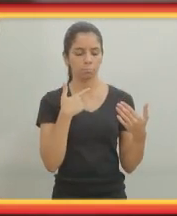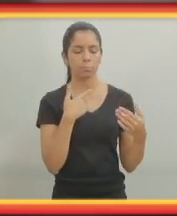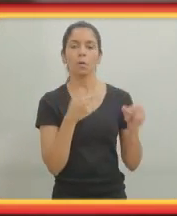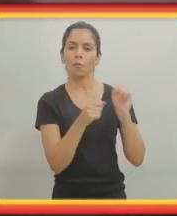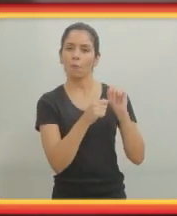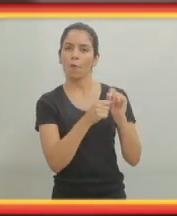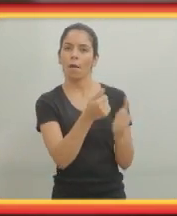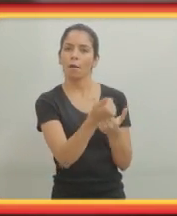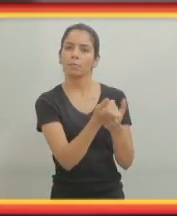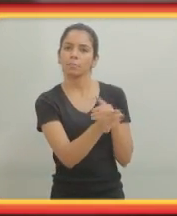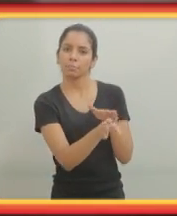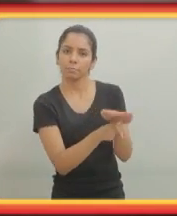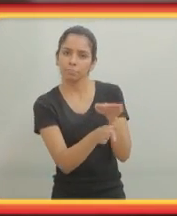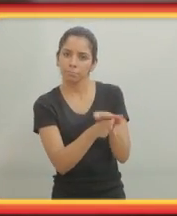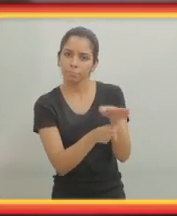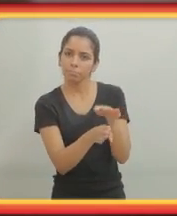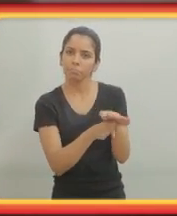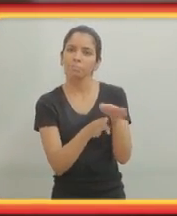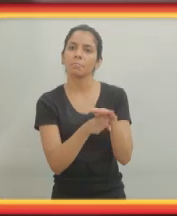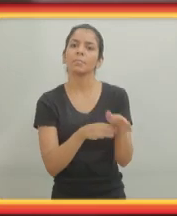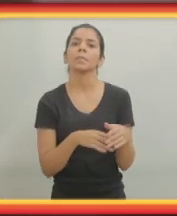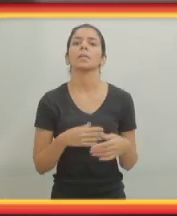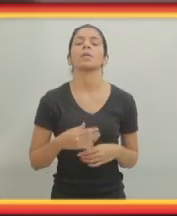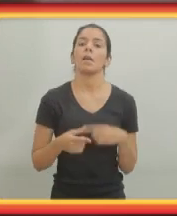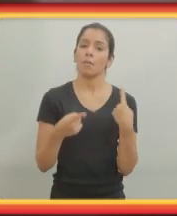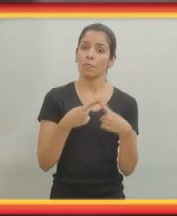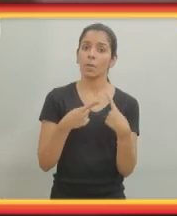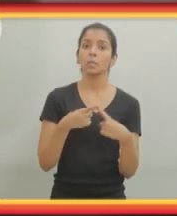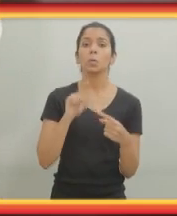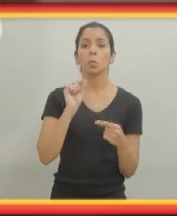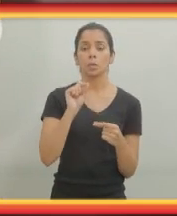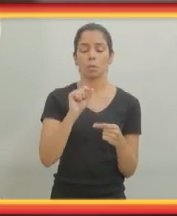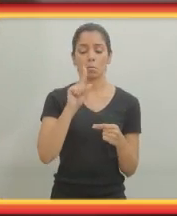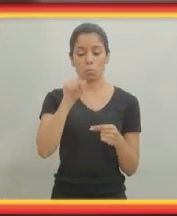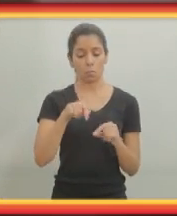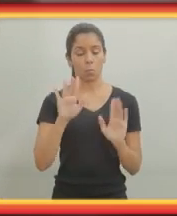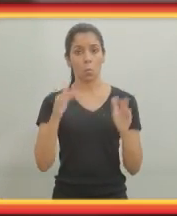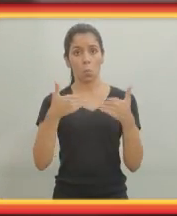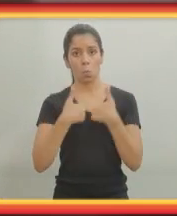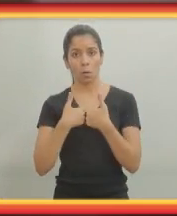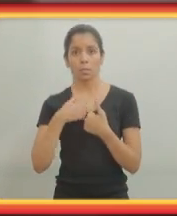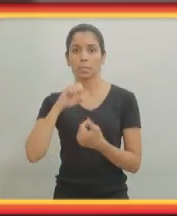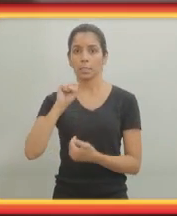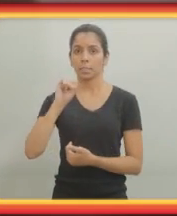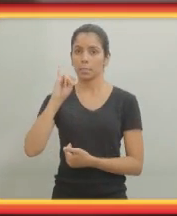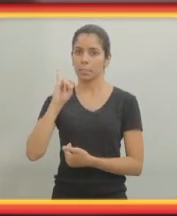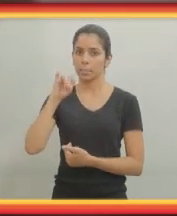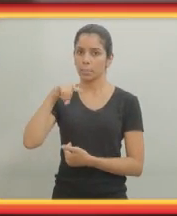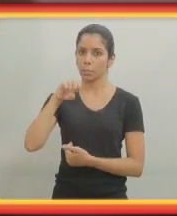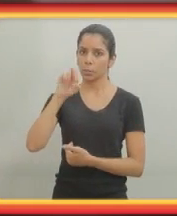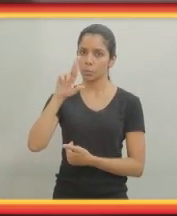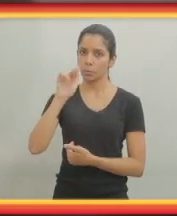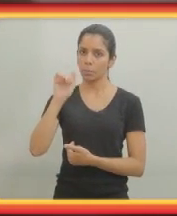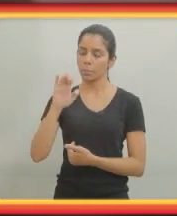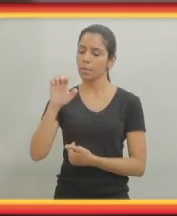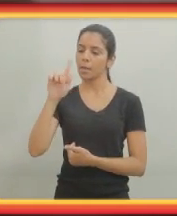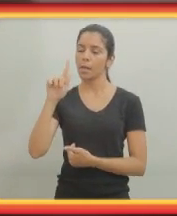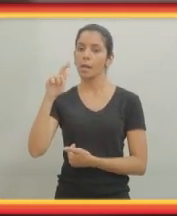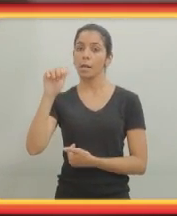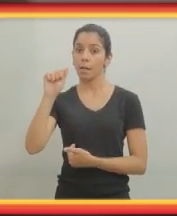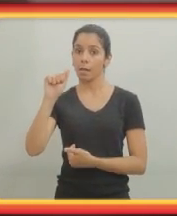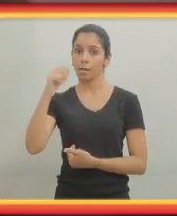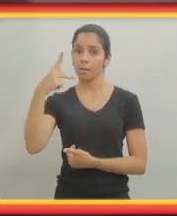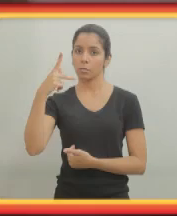quando eu presto esse tipo de ajuda, assessoria, é justamente fazer com que o autismo, a síndrome de Asperger